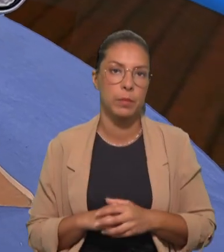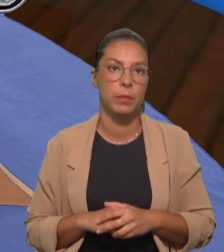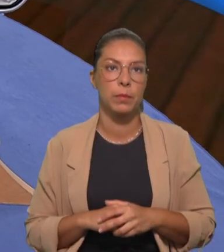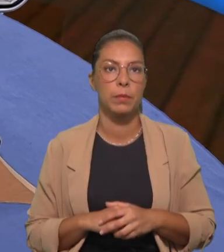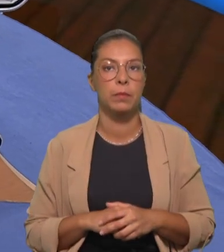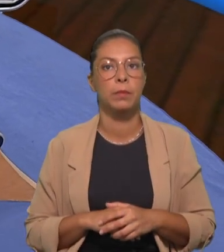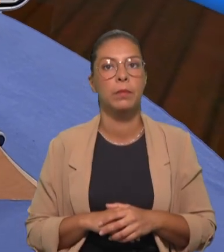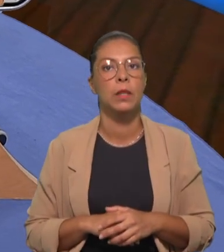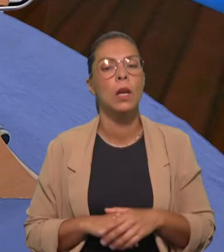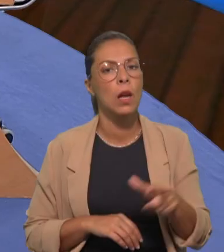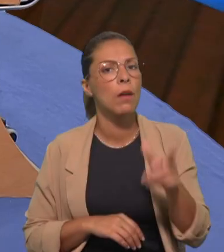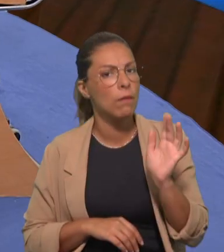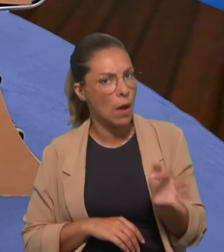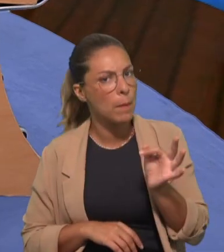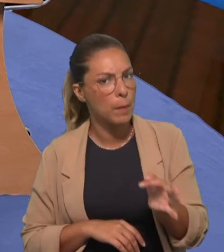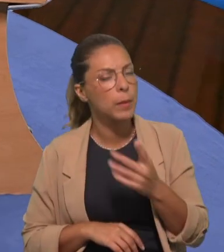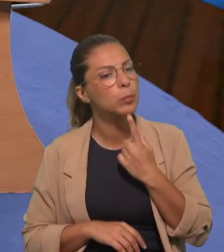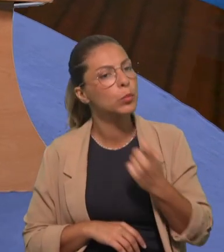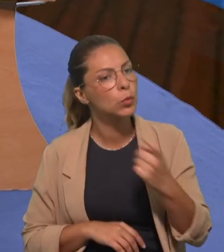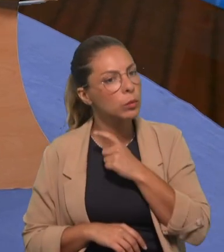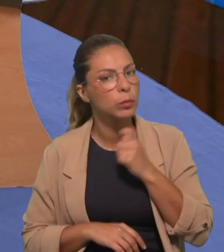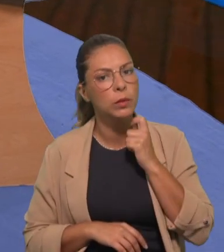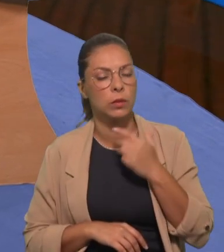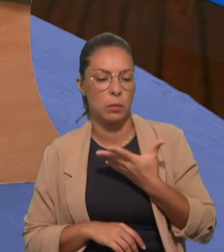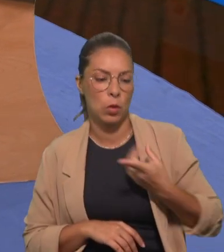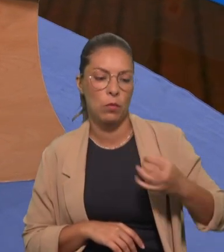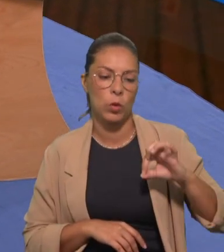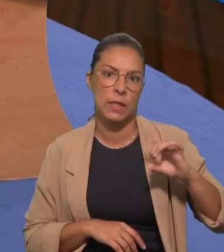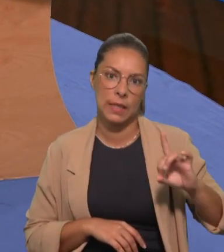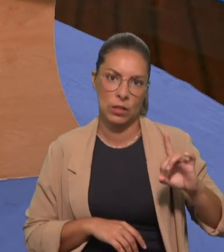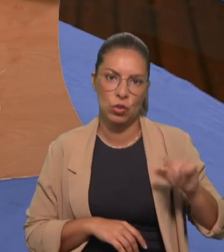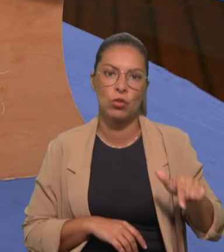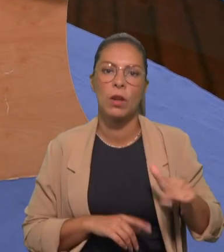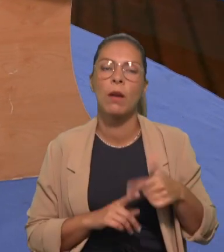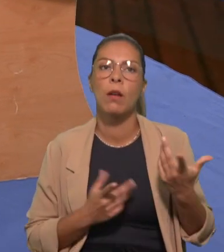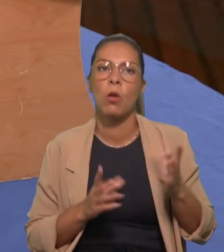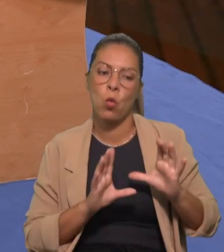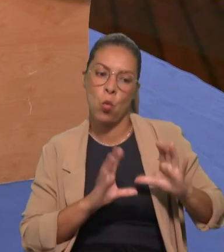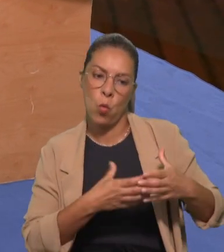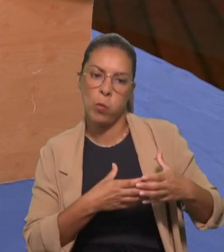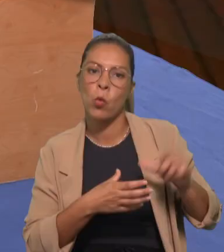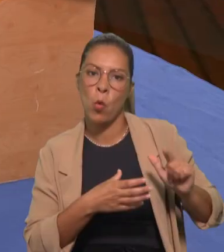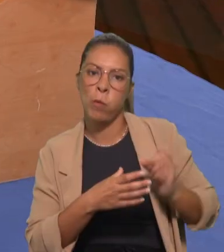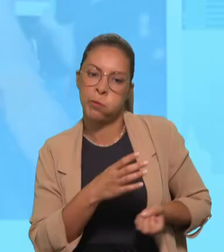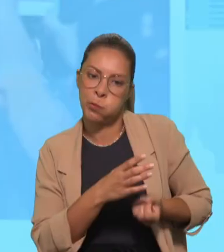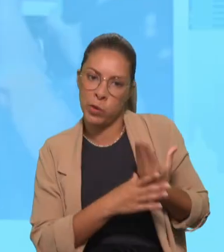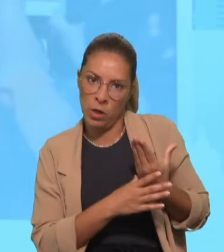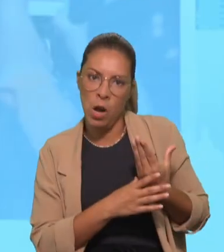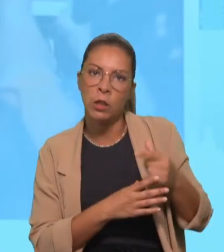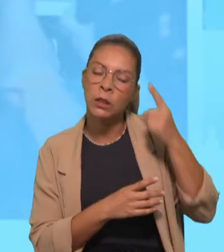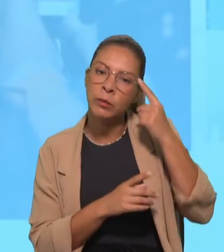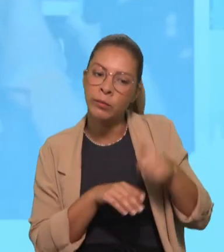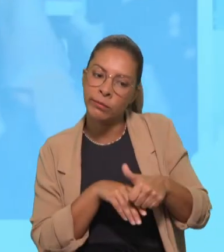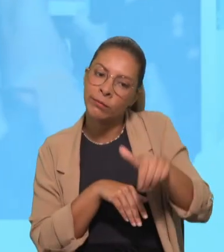e tem valido a pena desde 1986, quando os espiritanos, os missionários espiritanos, decidiram pela